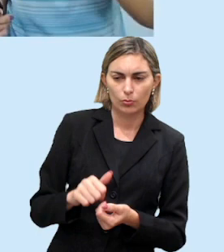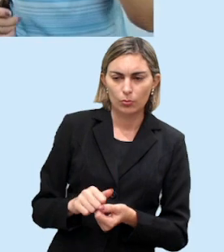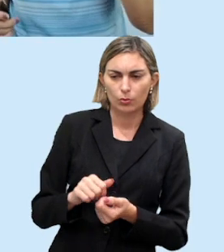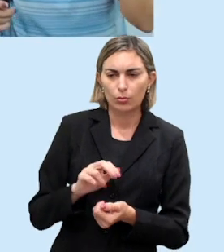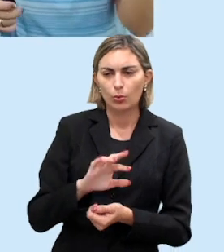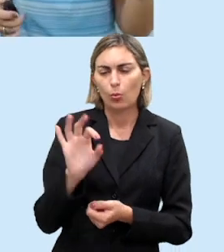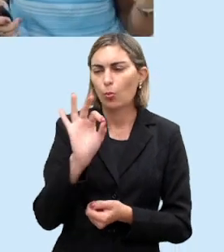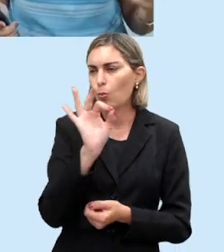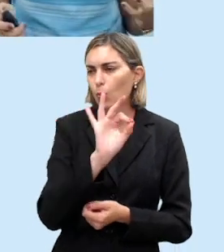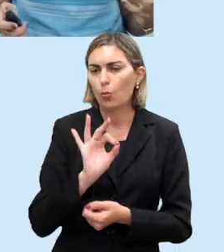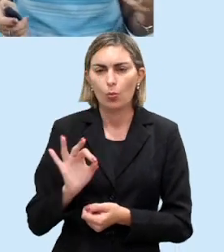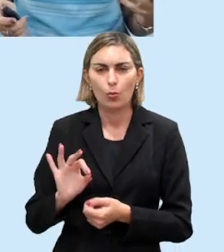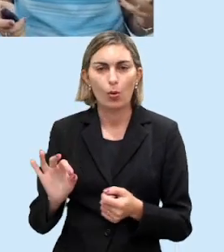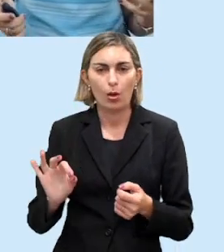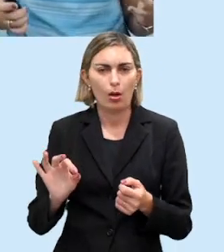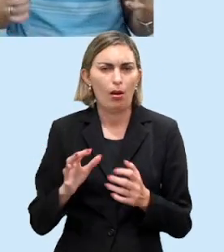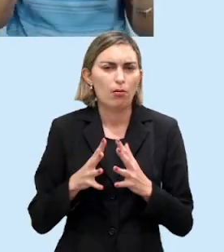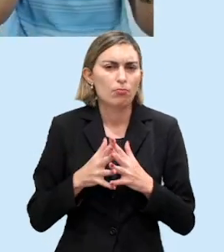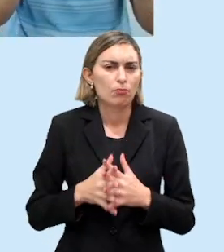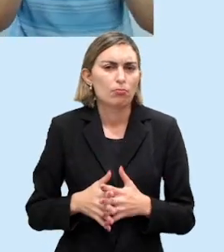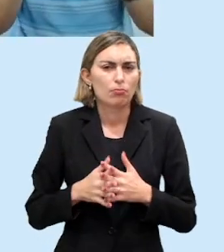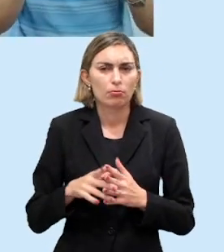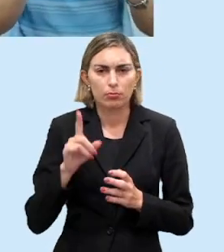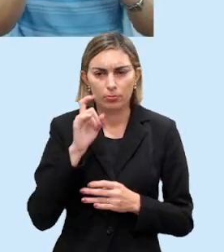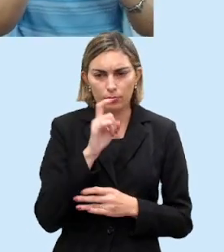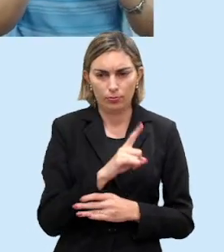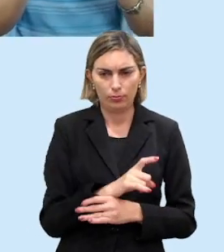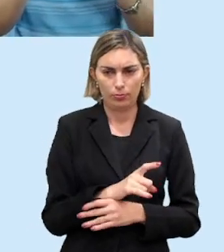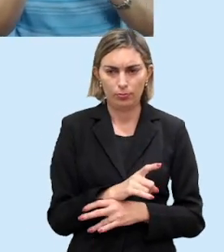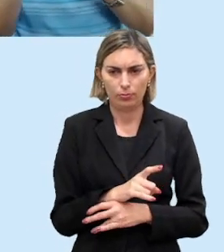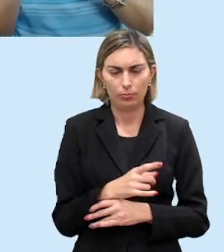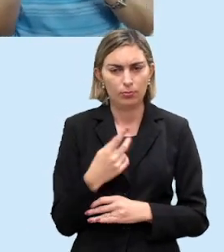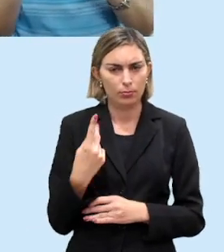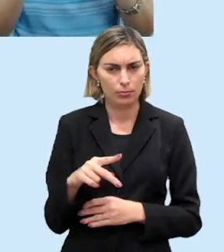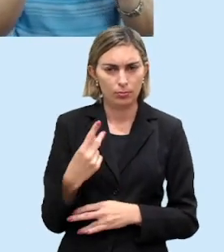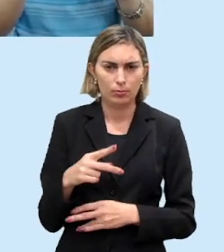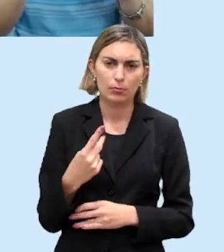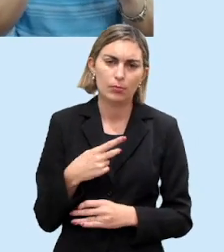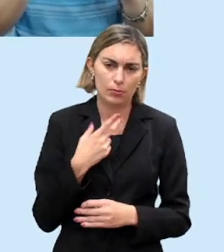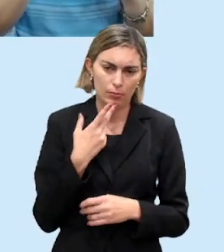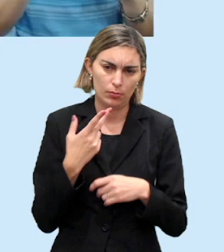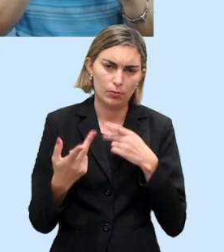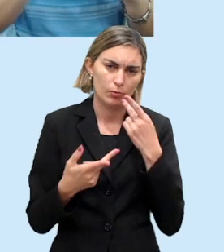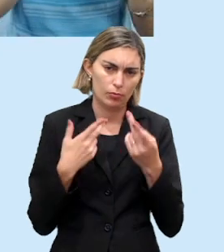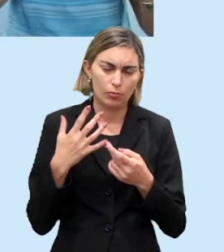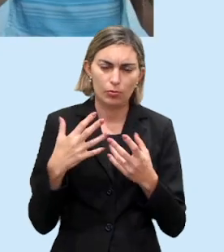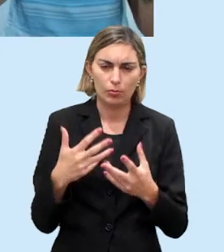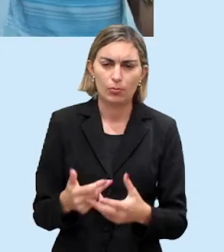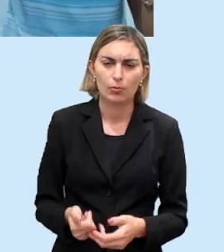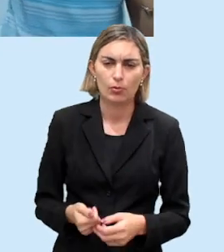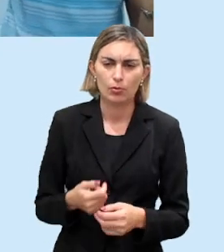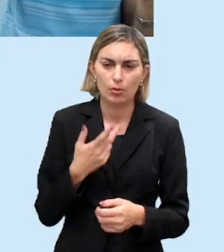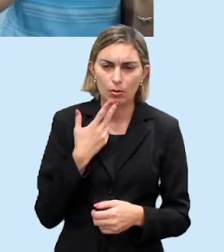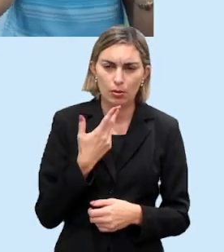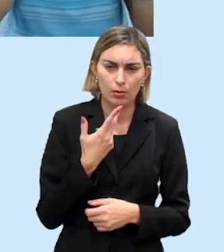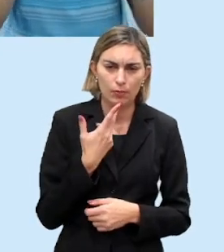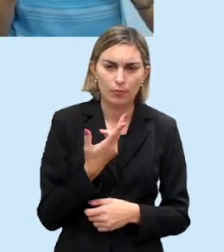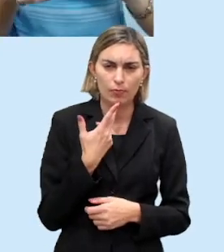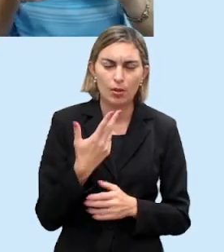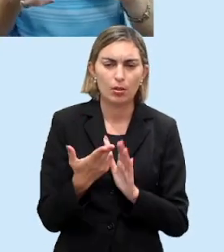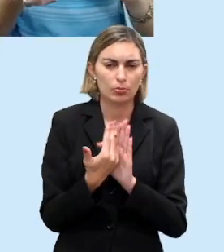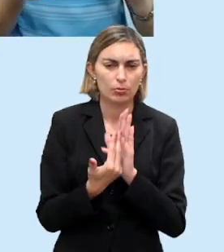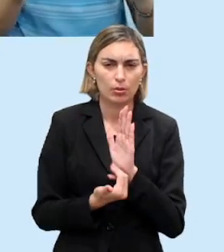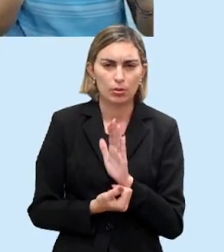é tão complexo, não é? O que eu estou querendo dizer que o mundo não é tão complexo, quando a gente lida design